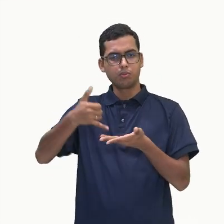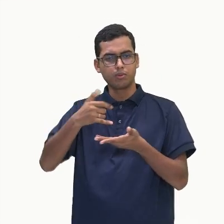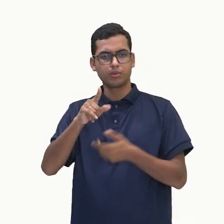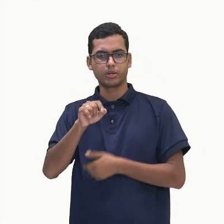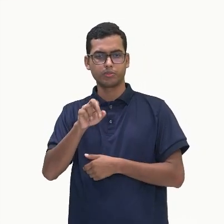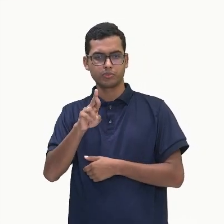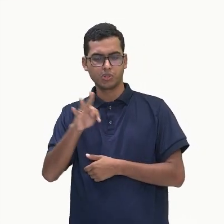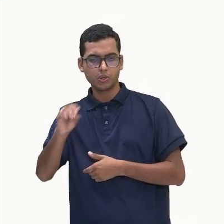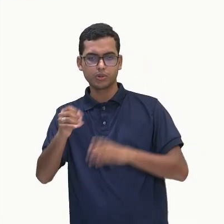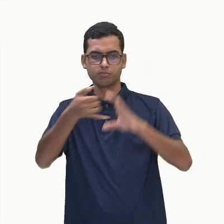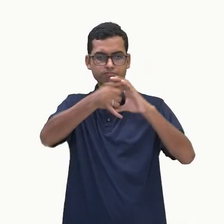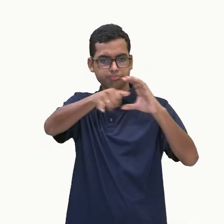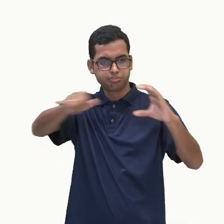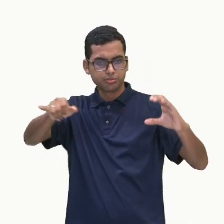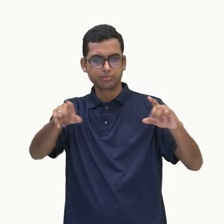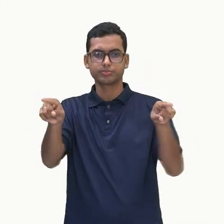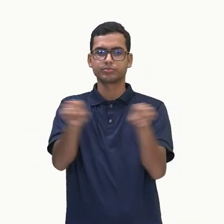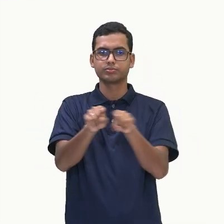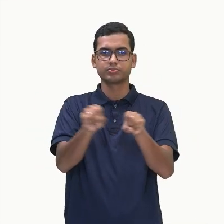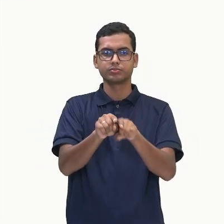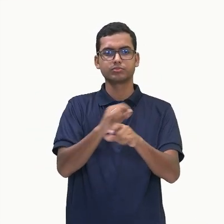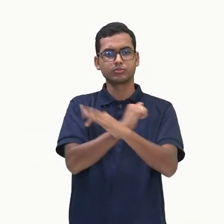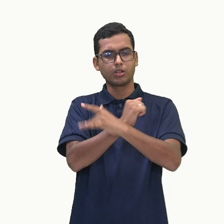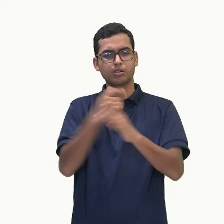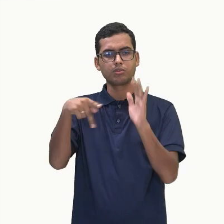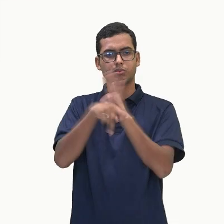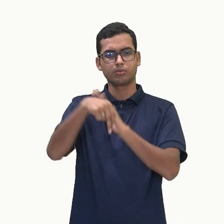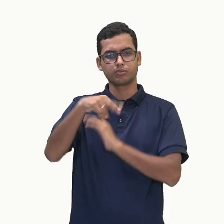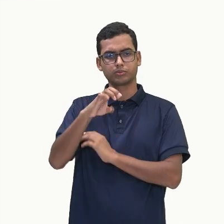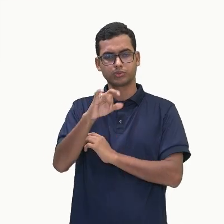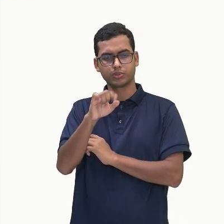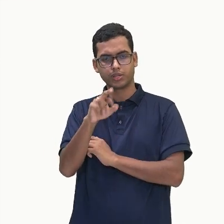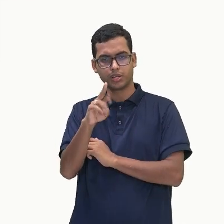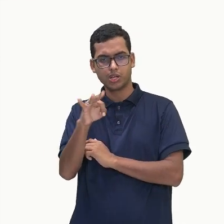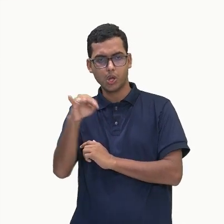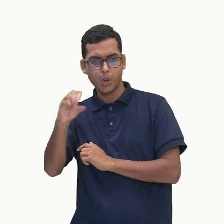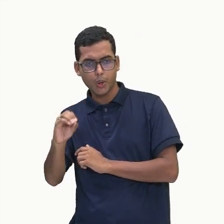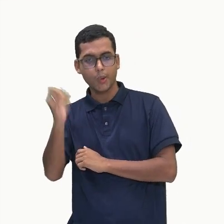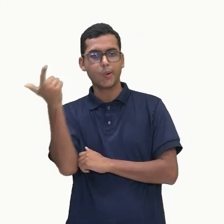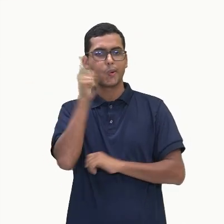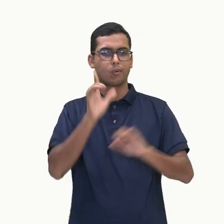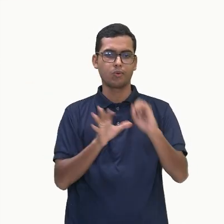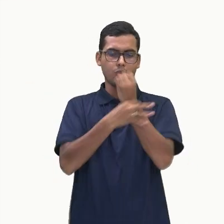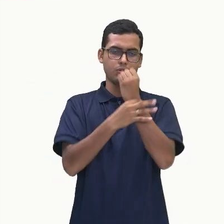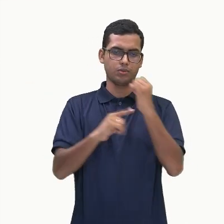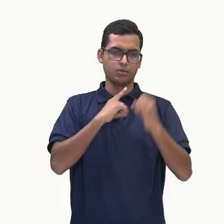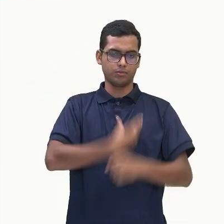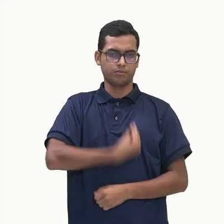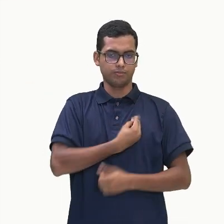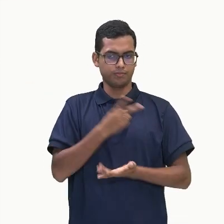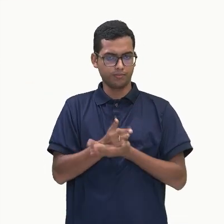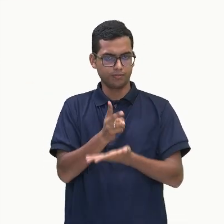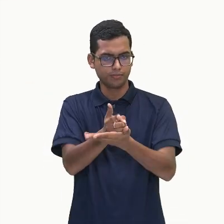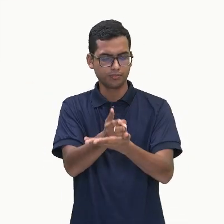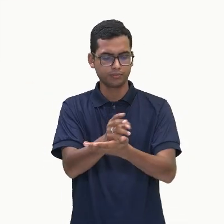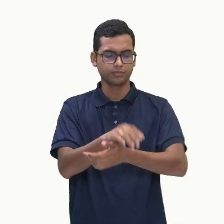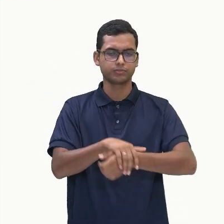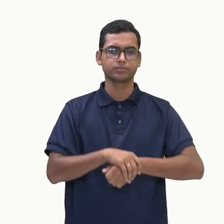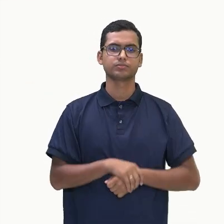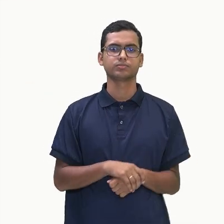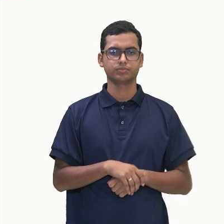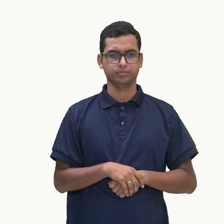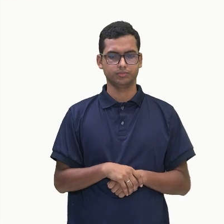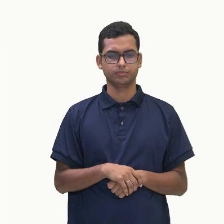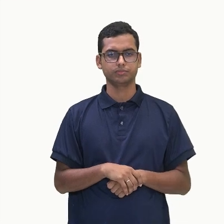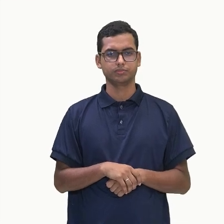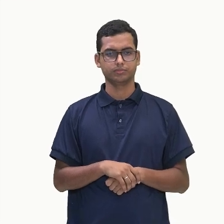carboidratos e ácidos nucleicos, que eles garantem o funcionamento da vida, que esse ser vivo se